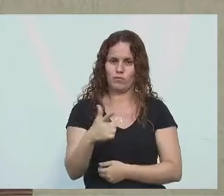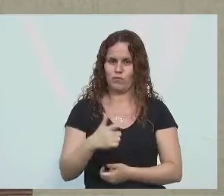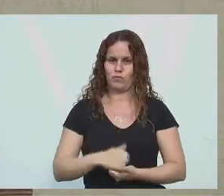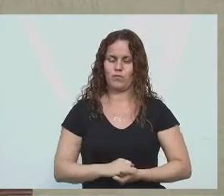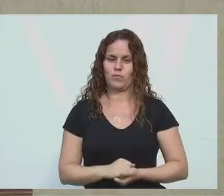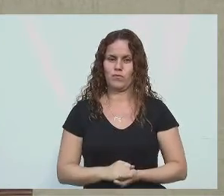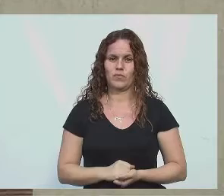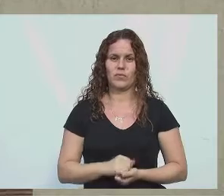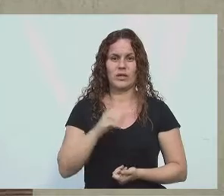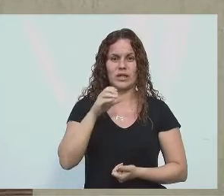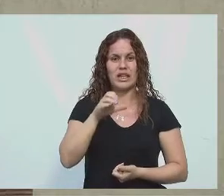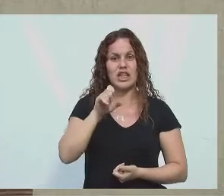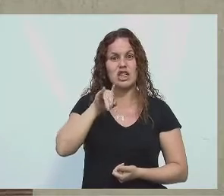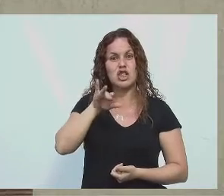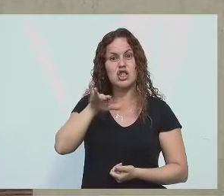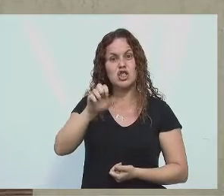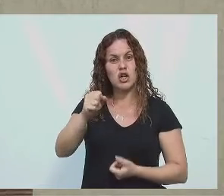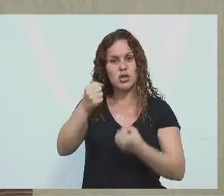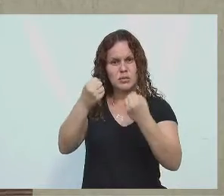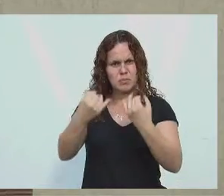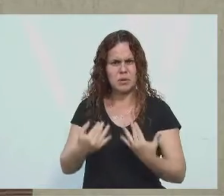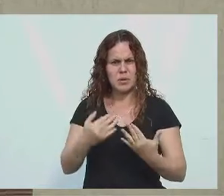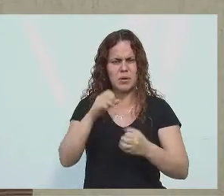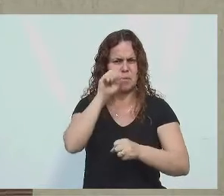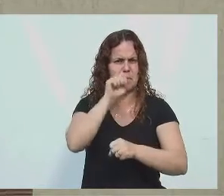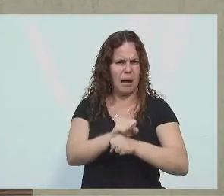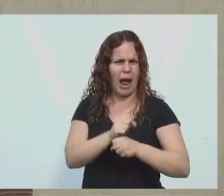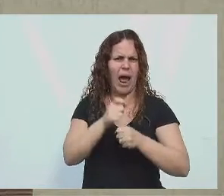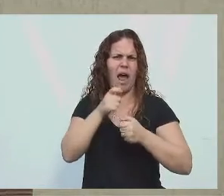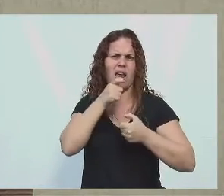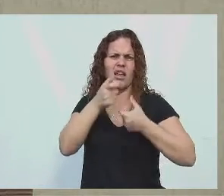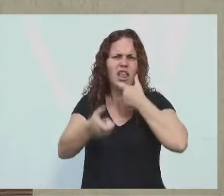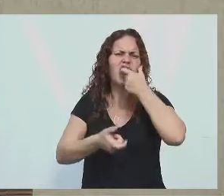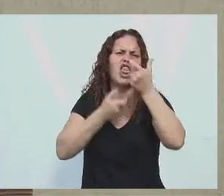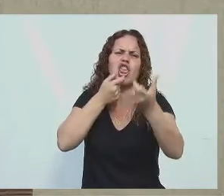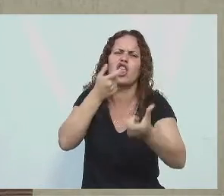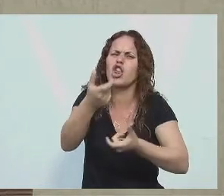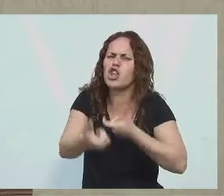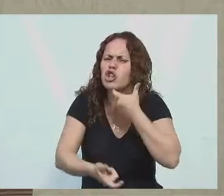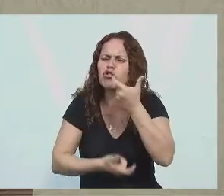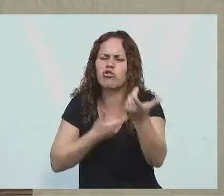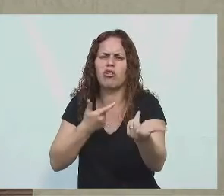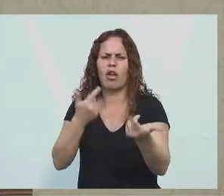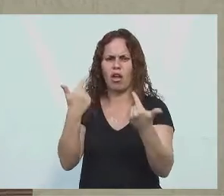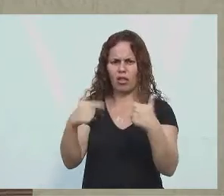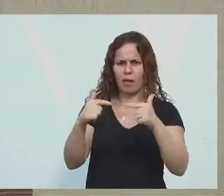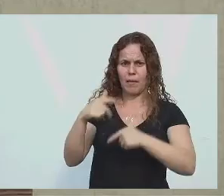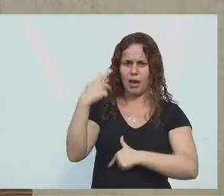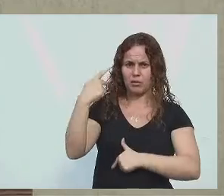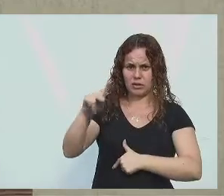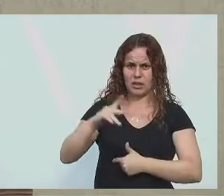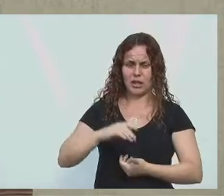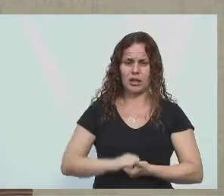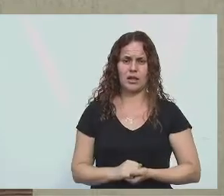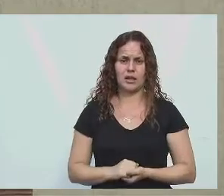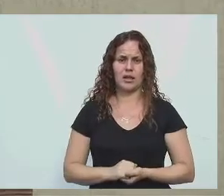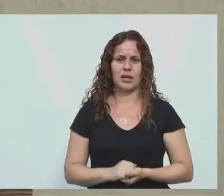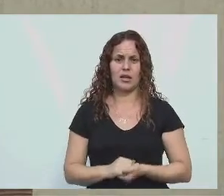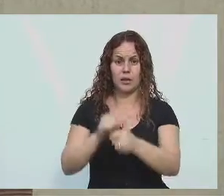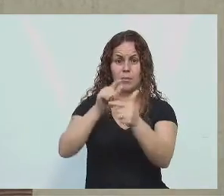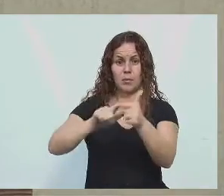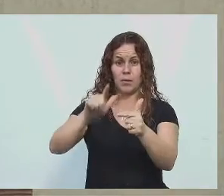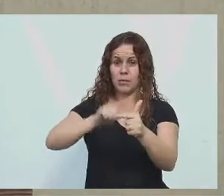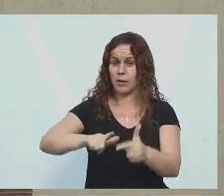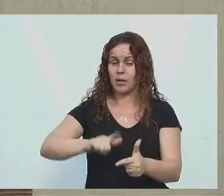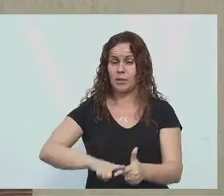dizer para o Cristiano, é isso. Para com esse negócio de fazer crítica, ficar criticando. É o trabalho dele. Vai lá, mostra o problema. Porque muitas das